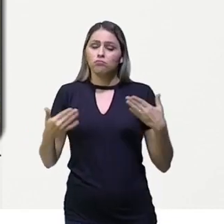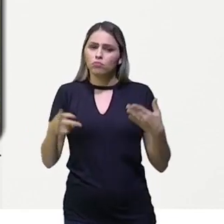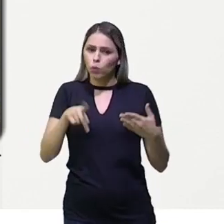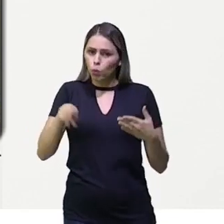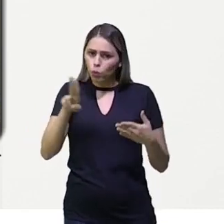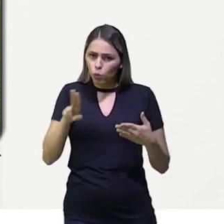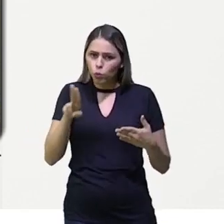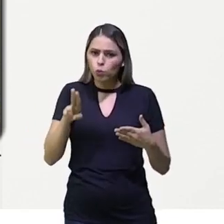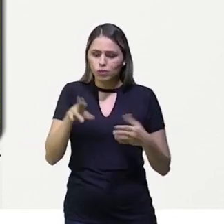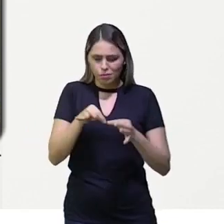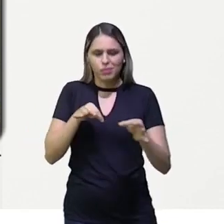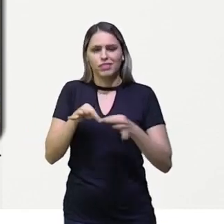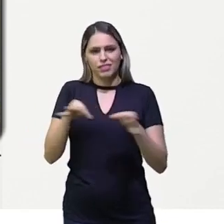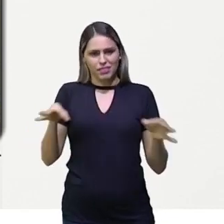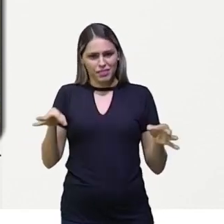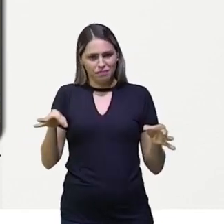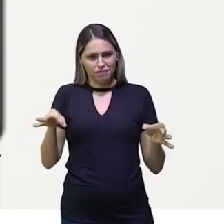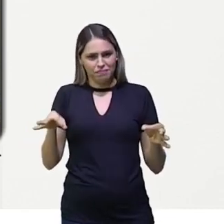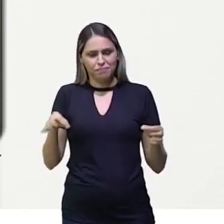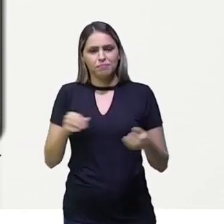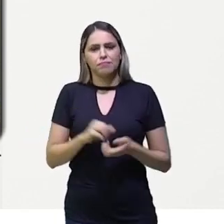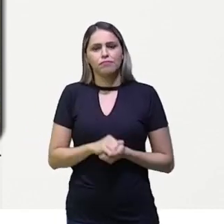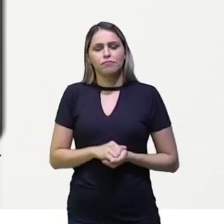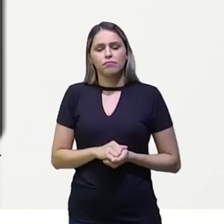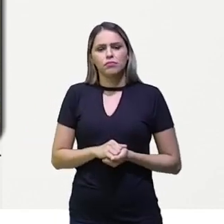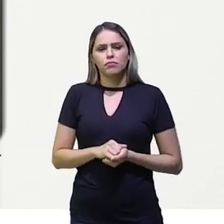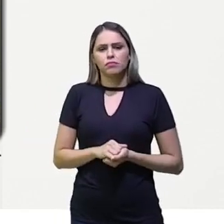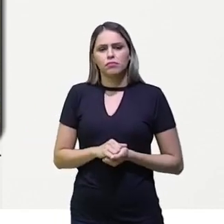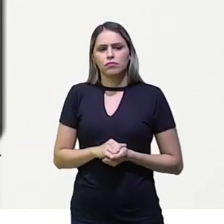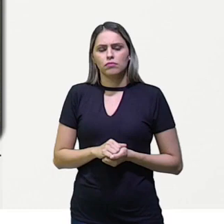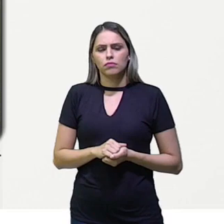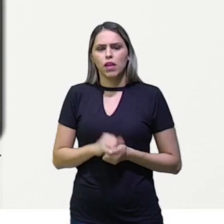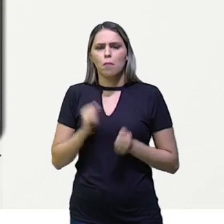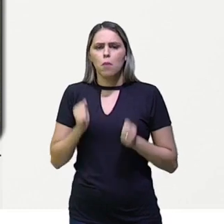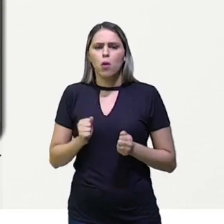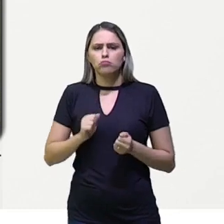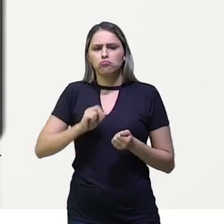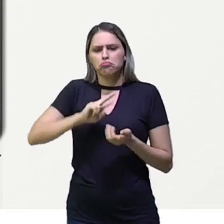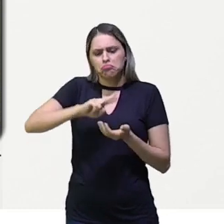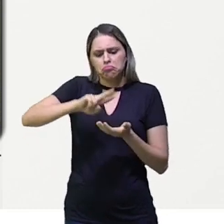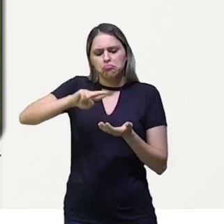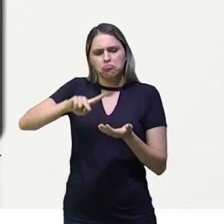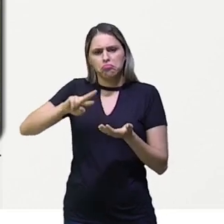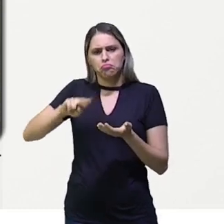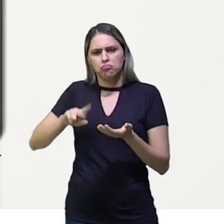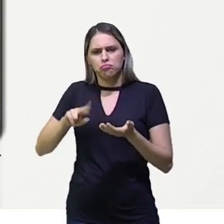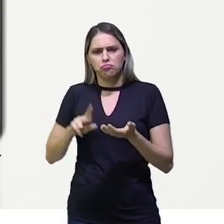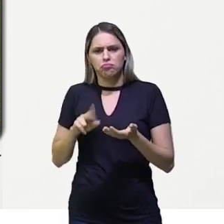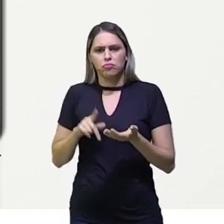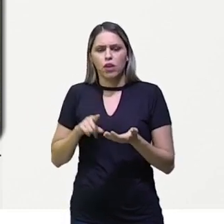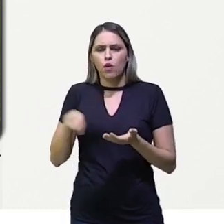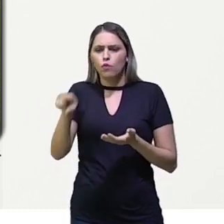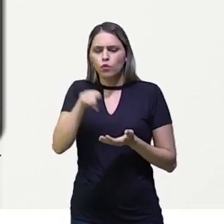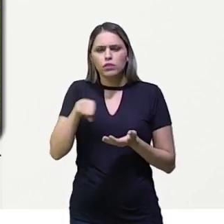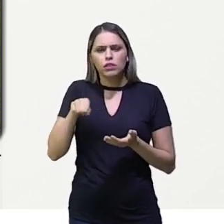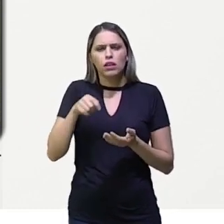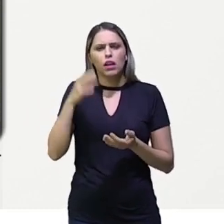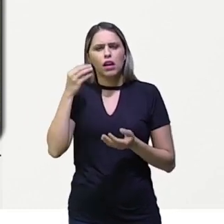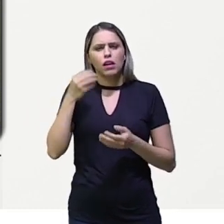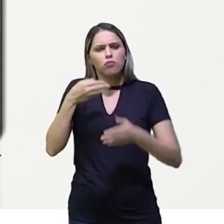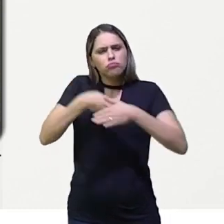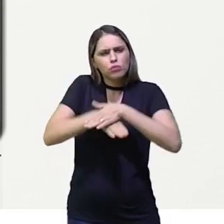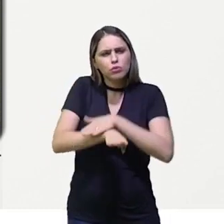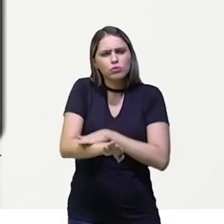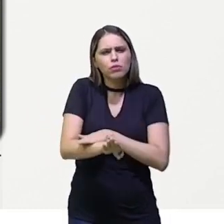usando medida. Pode ser numa variedade, você que está acostumado a construir a